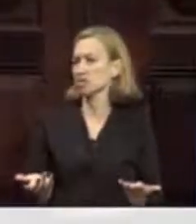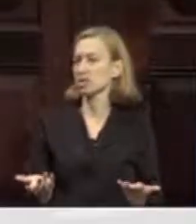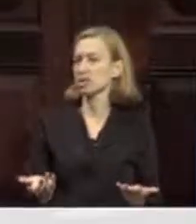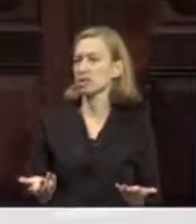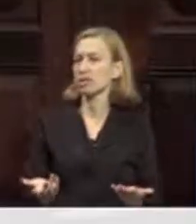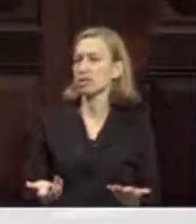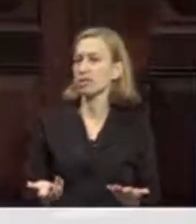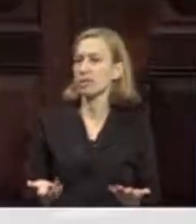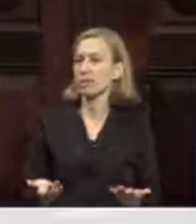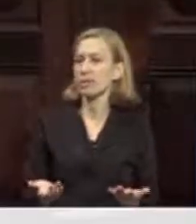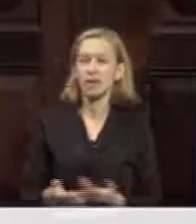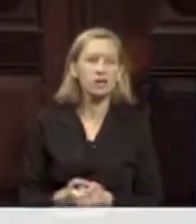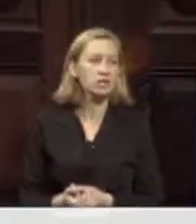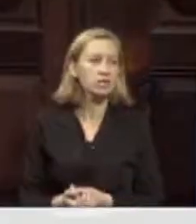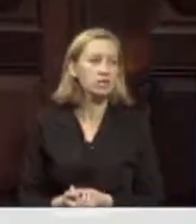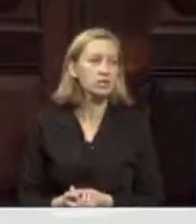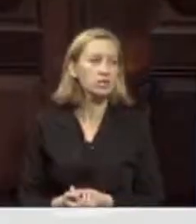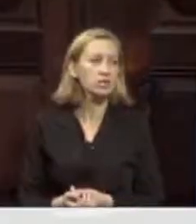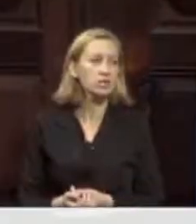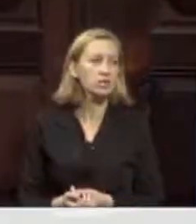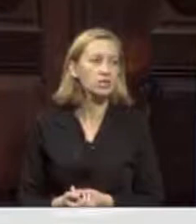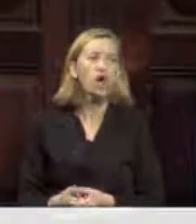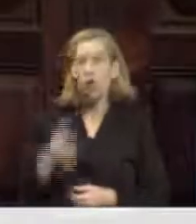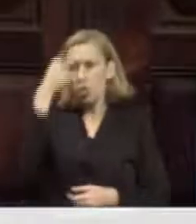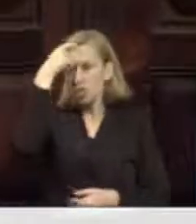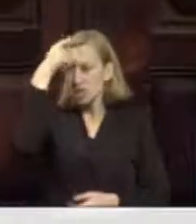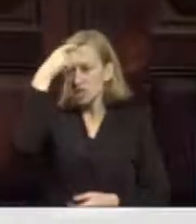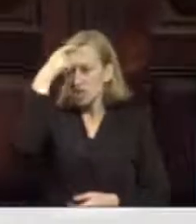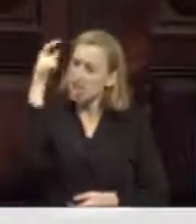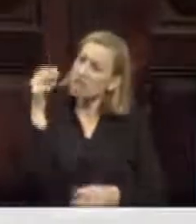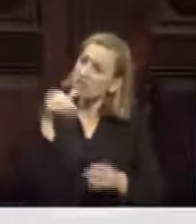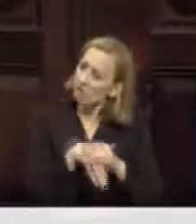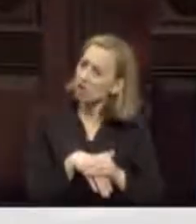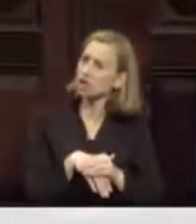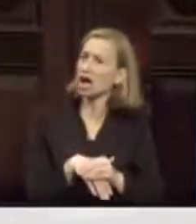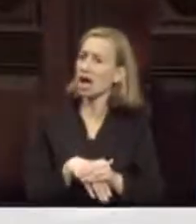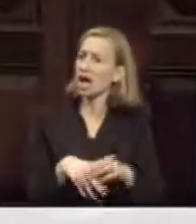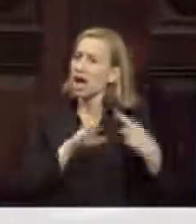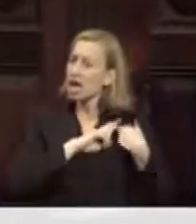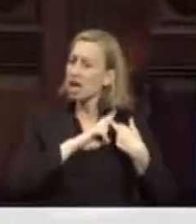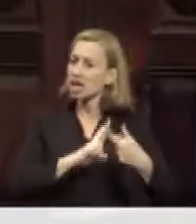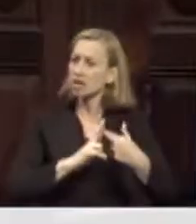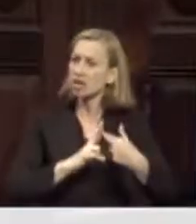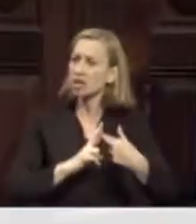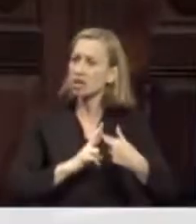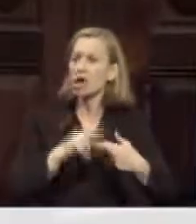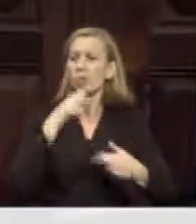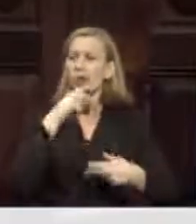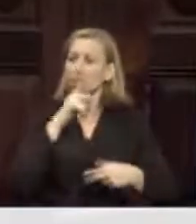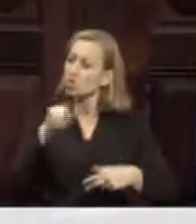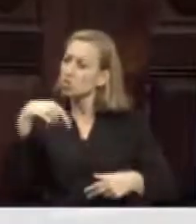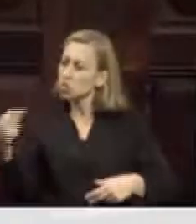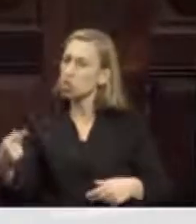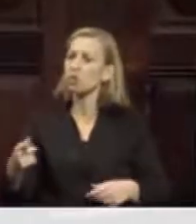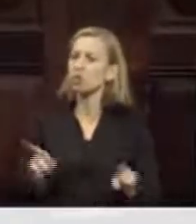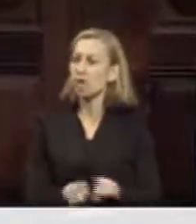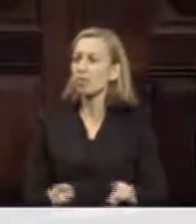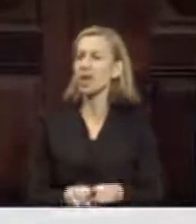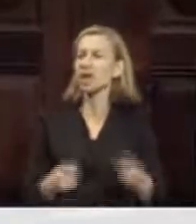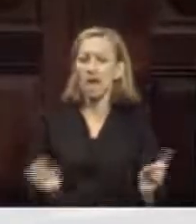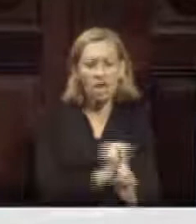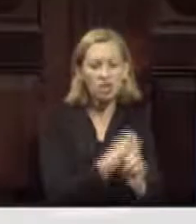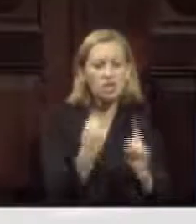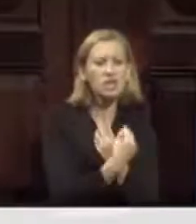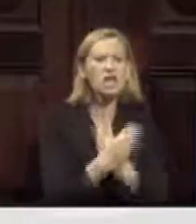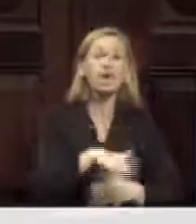voto com consciência, mas buscando respeitar aquilo que é exigido pela sociedade que está